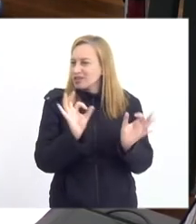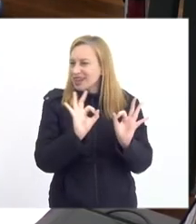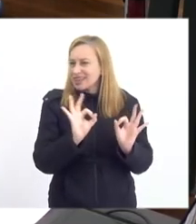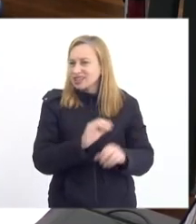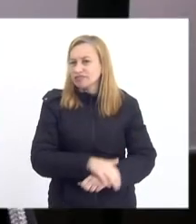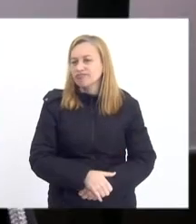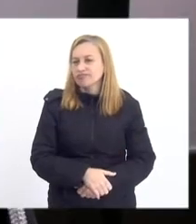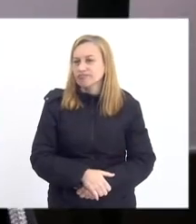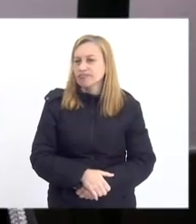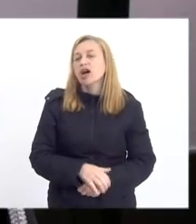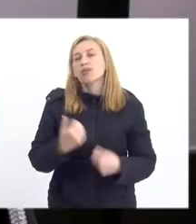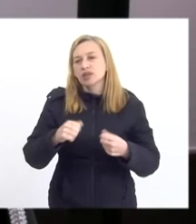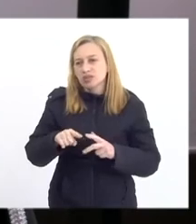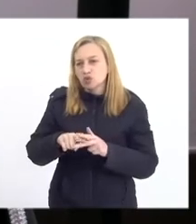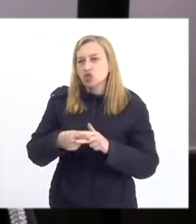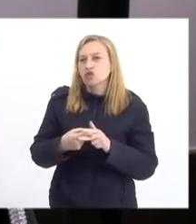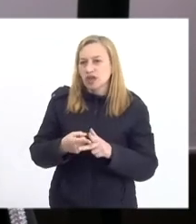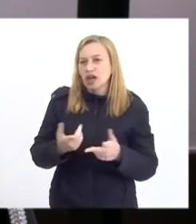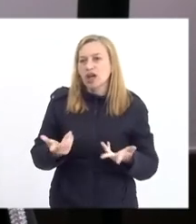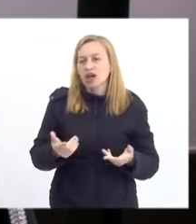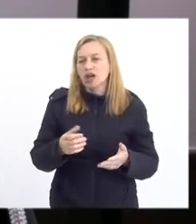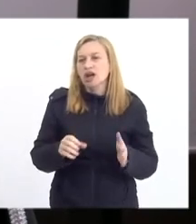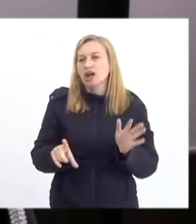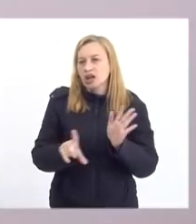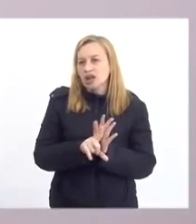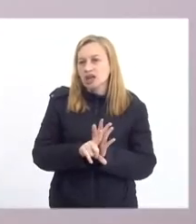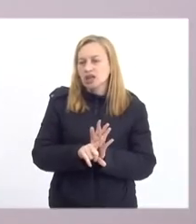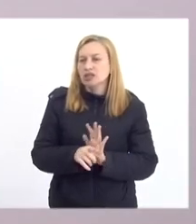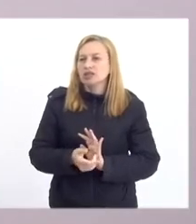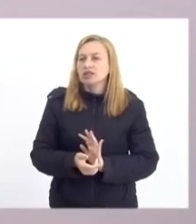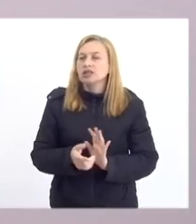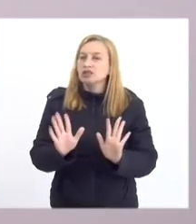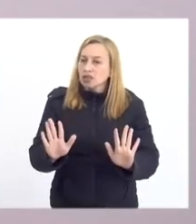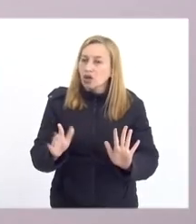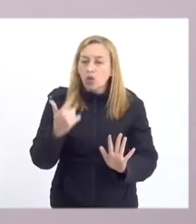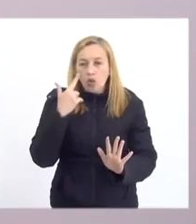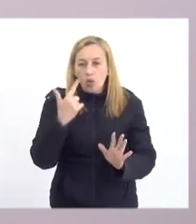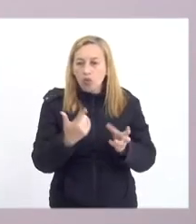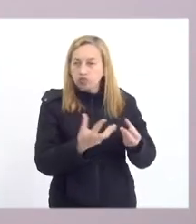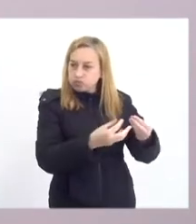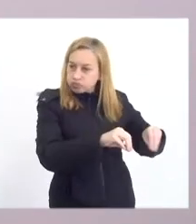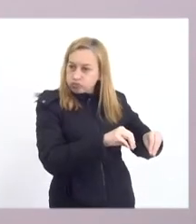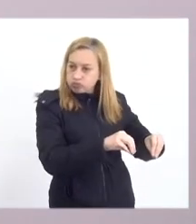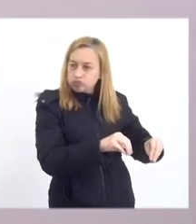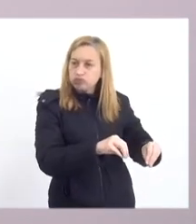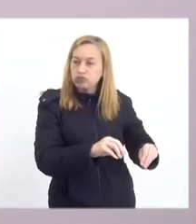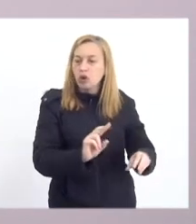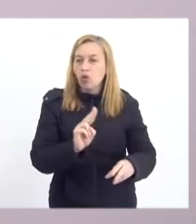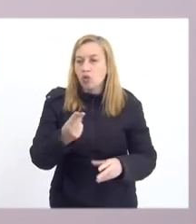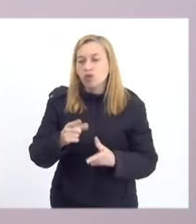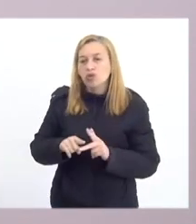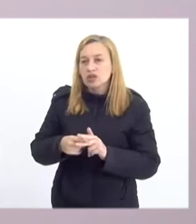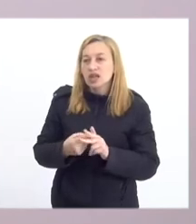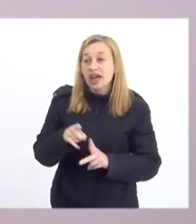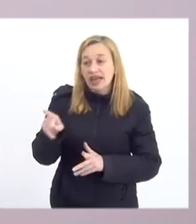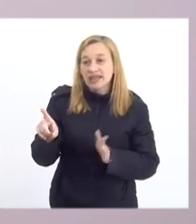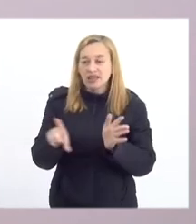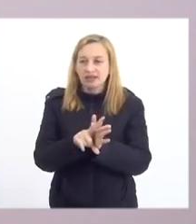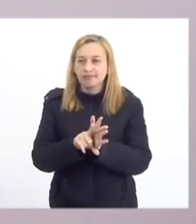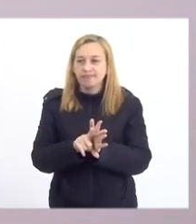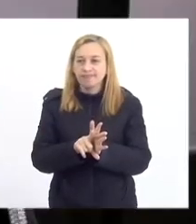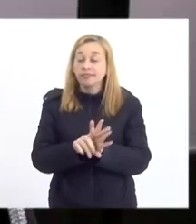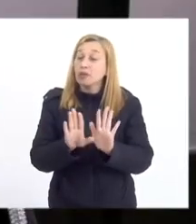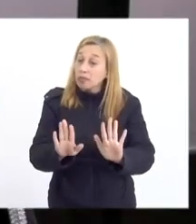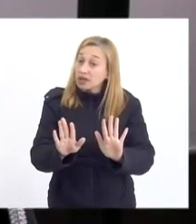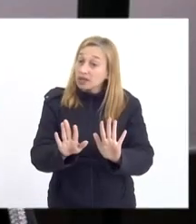cobrar nenhum, tem que modificar o edital. Exatamente. O que eu quero propor? Ou ela vai estar prejudicada, ou ela tem que alterar esta lei. Mas